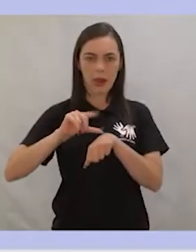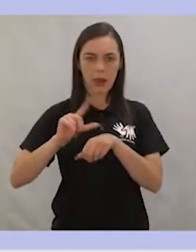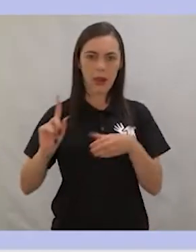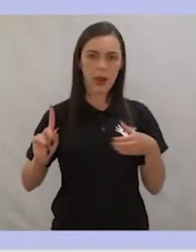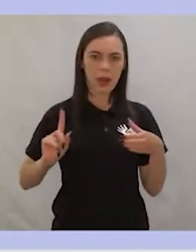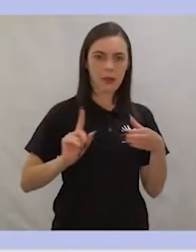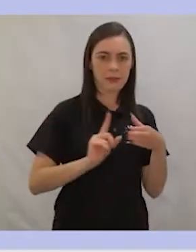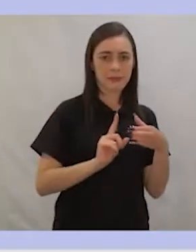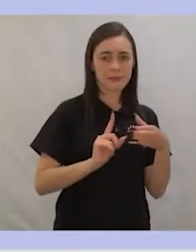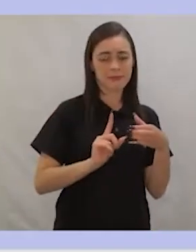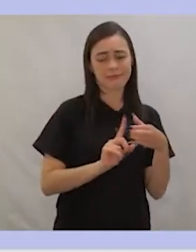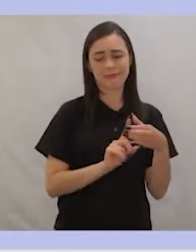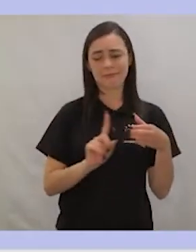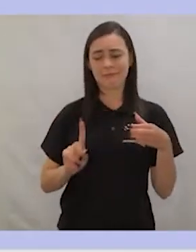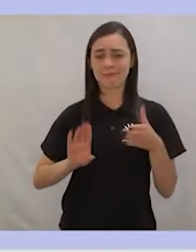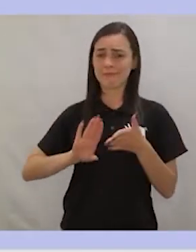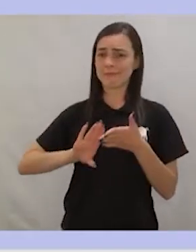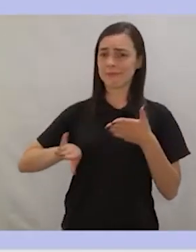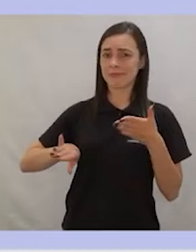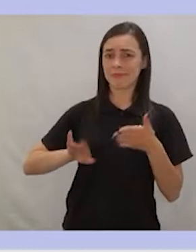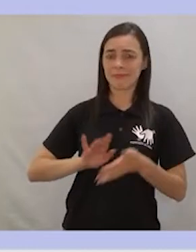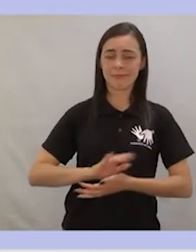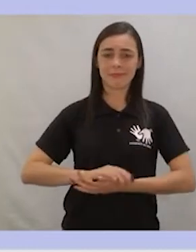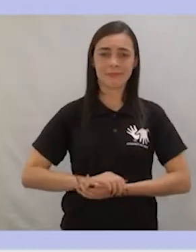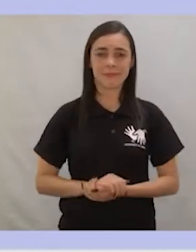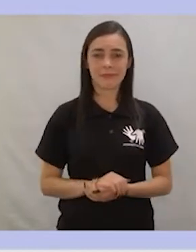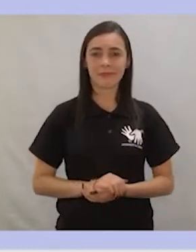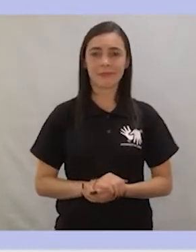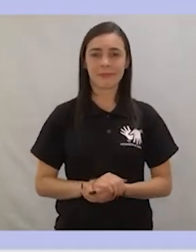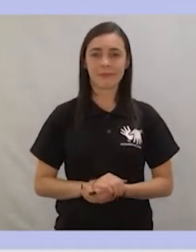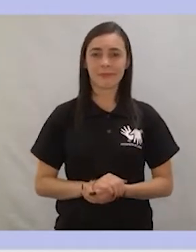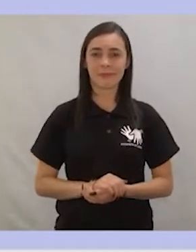chegar atrasado, vai ficar de fora.